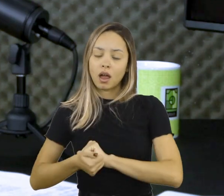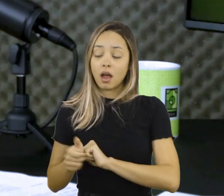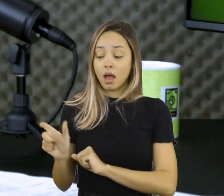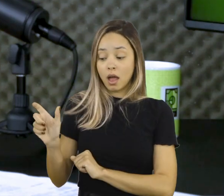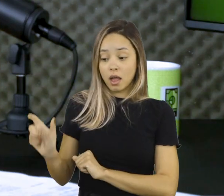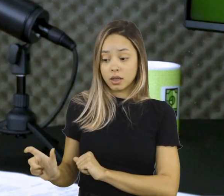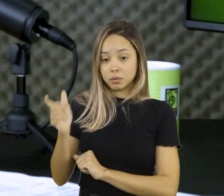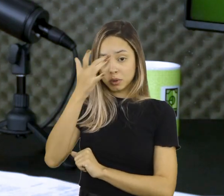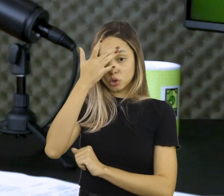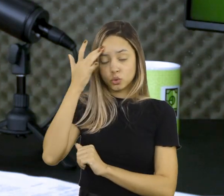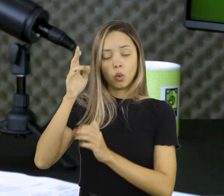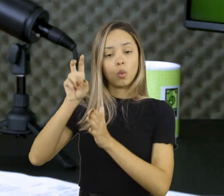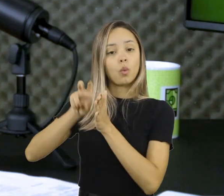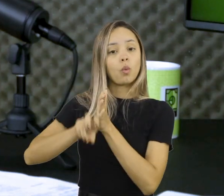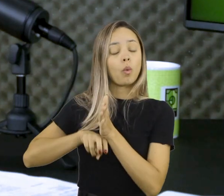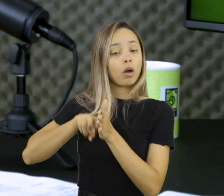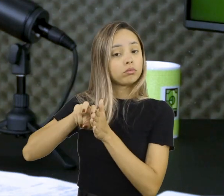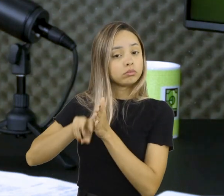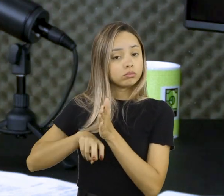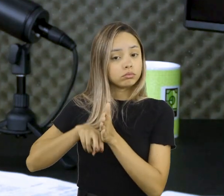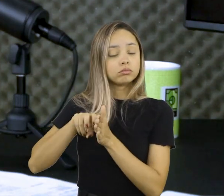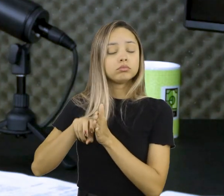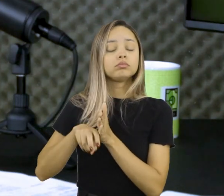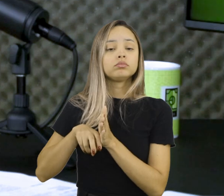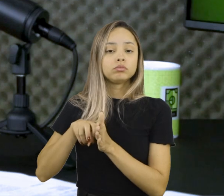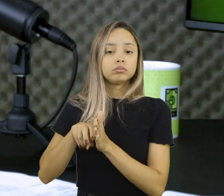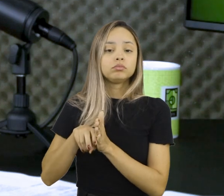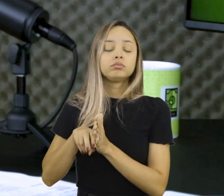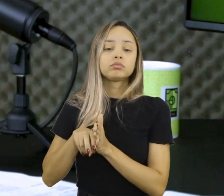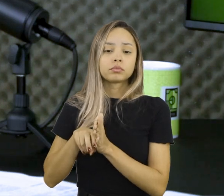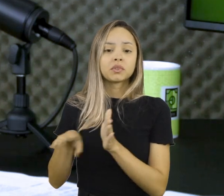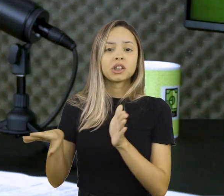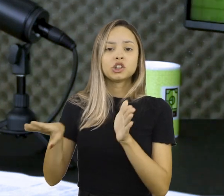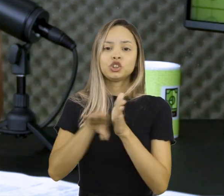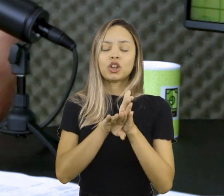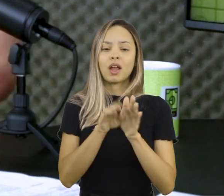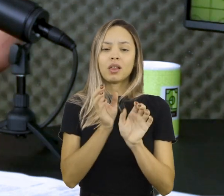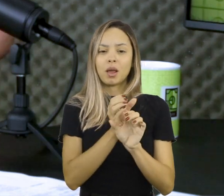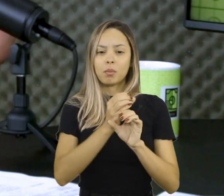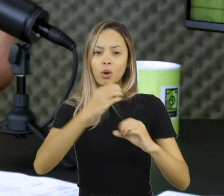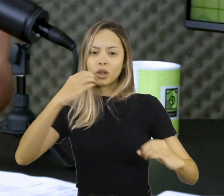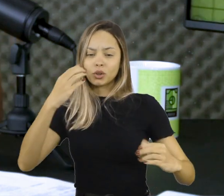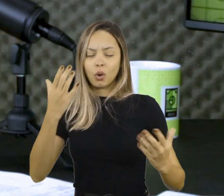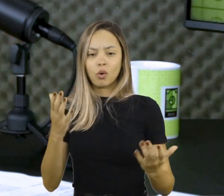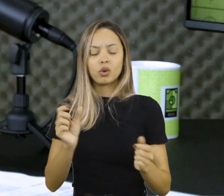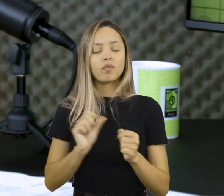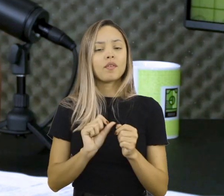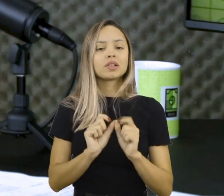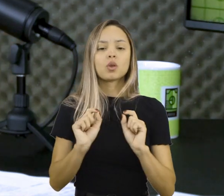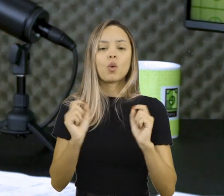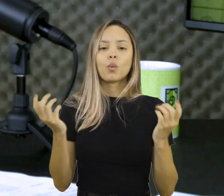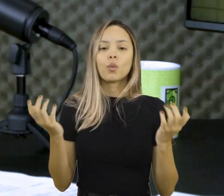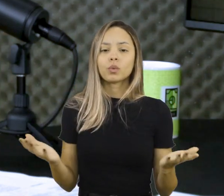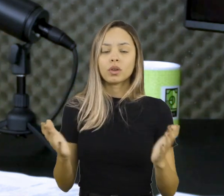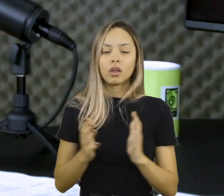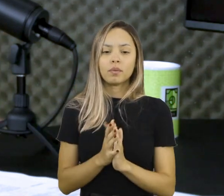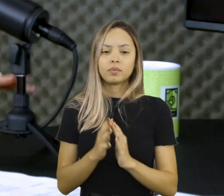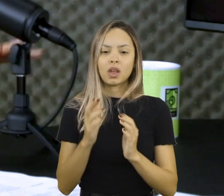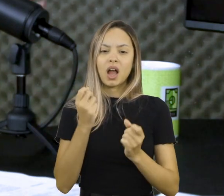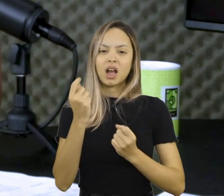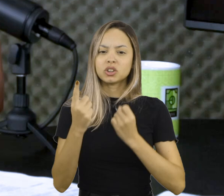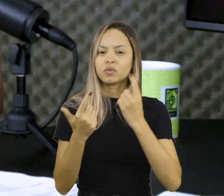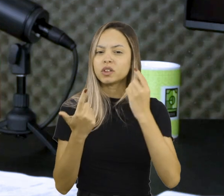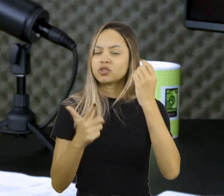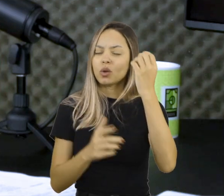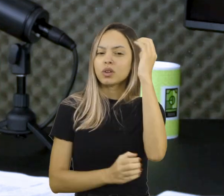usuária de cadeira de roda tá eh chegar no laboratório vai colocar uma plataforma porque às vezes não coloca um elevador mas coloca